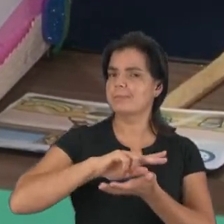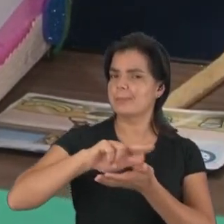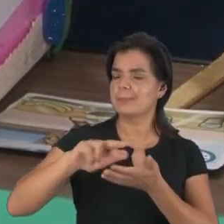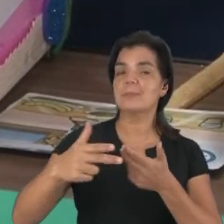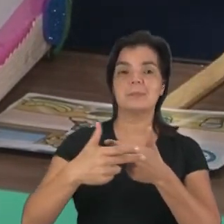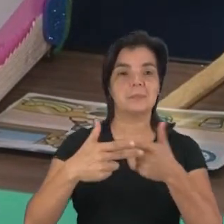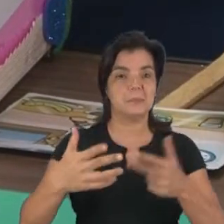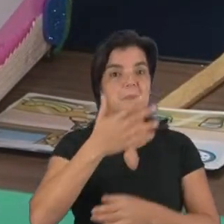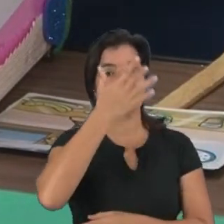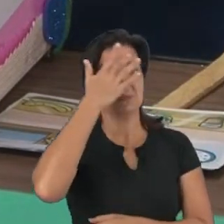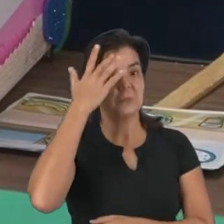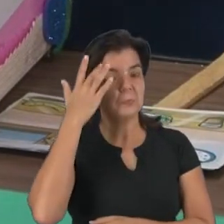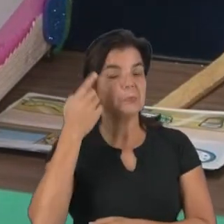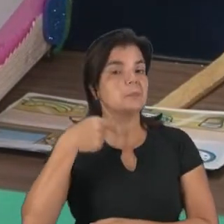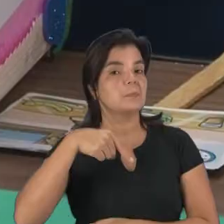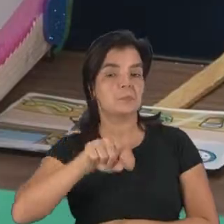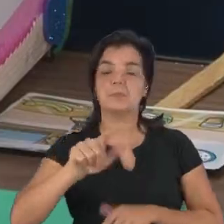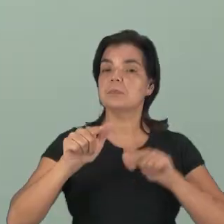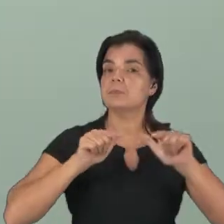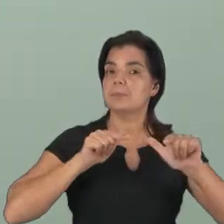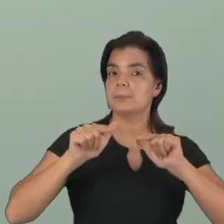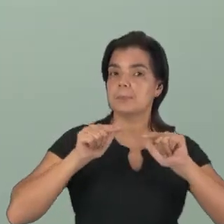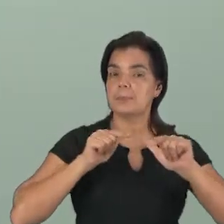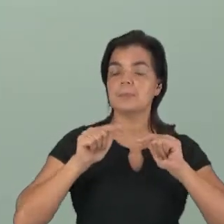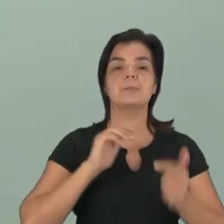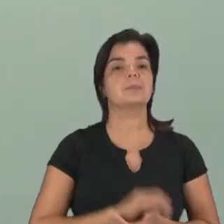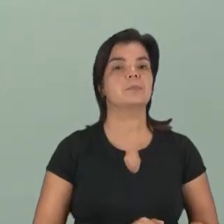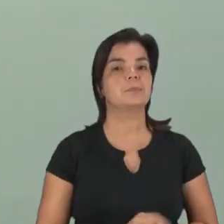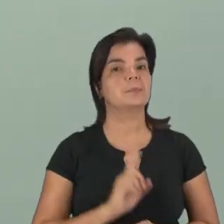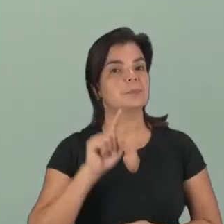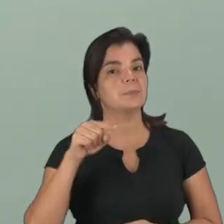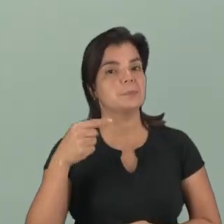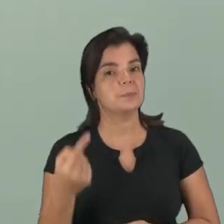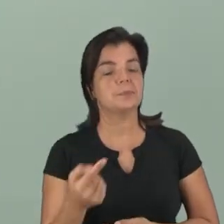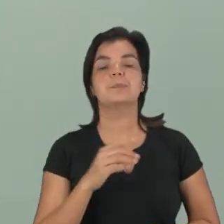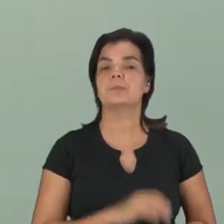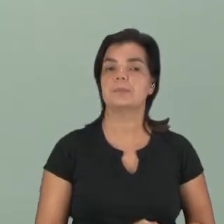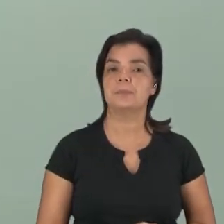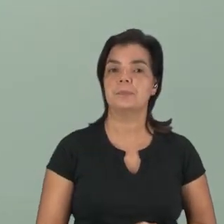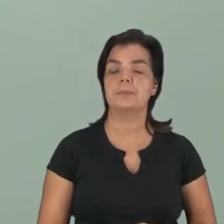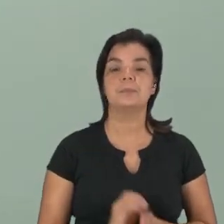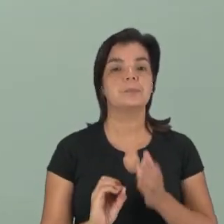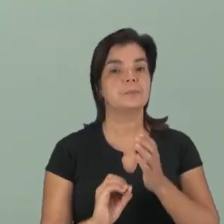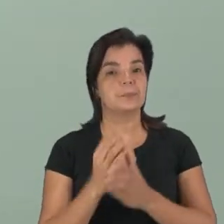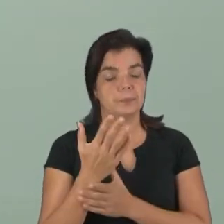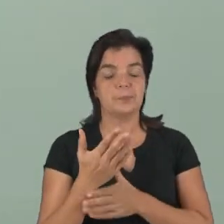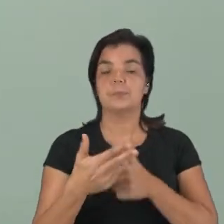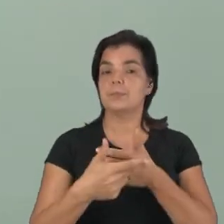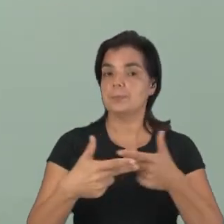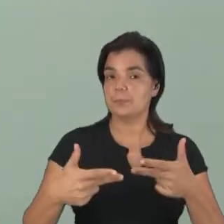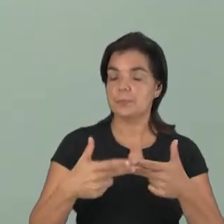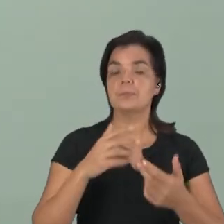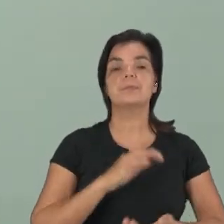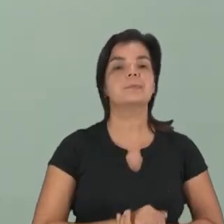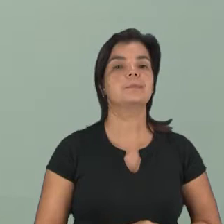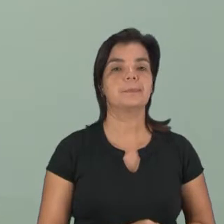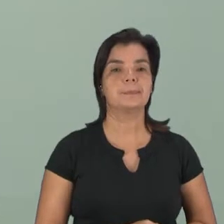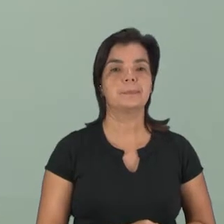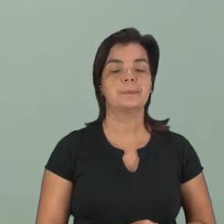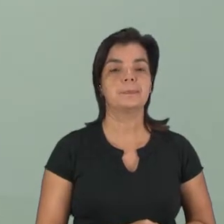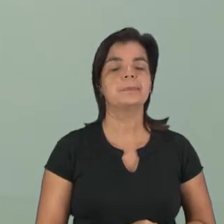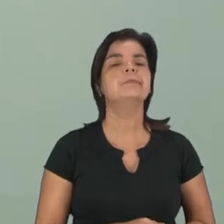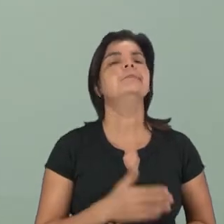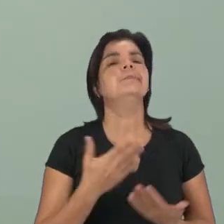atividades muitas pessoas sai para trabalhar outras sai para realizar outras ações